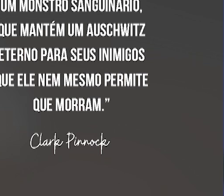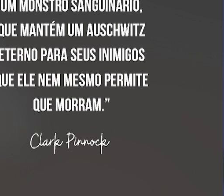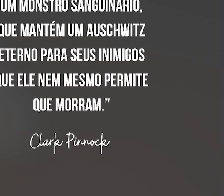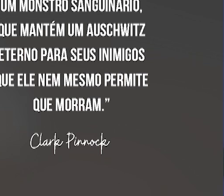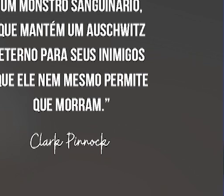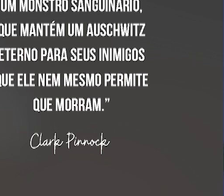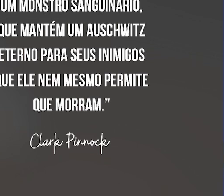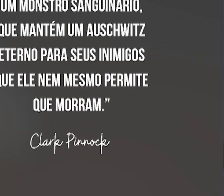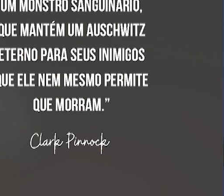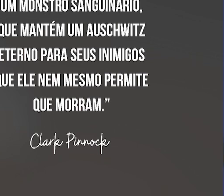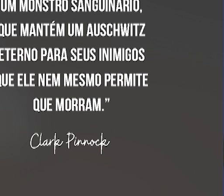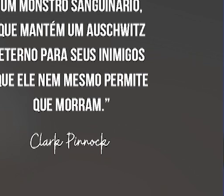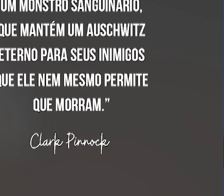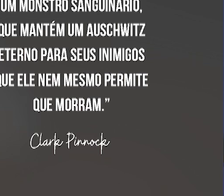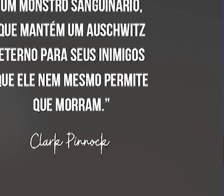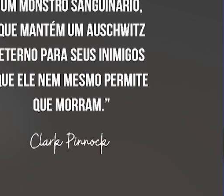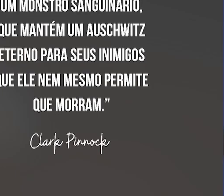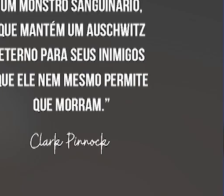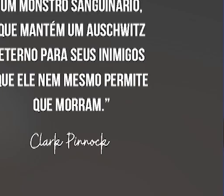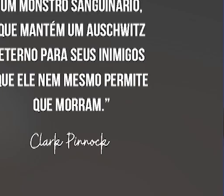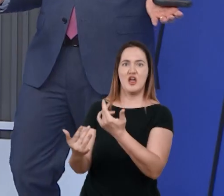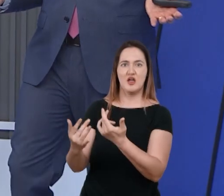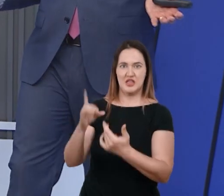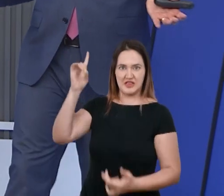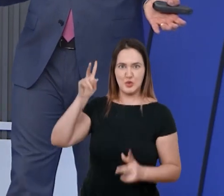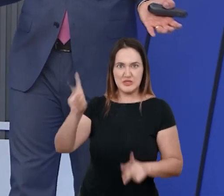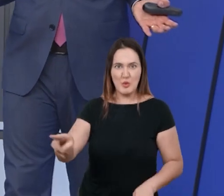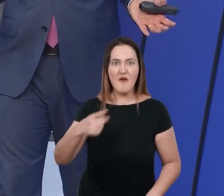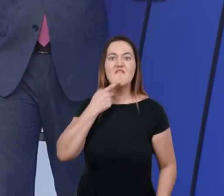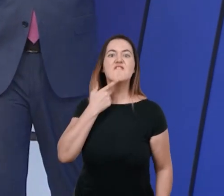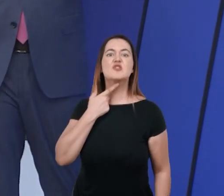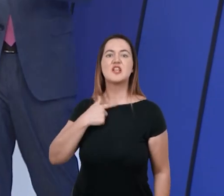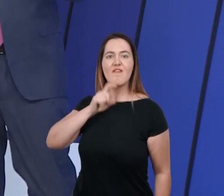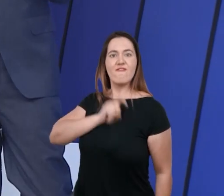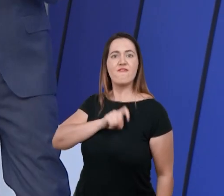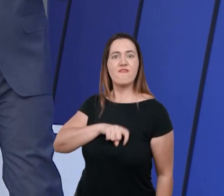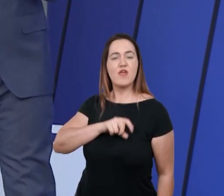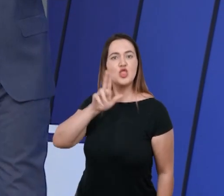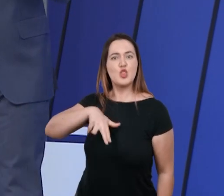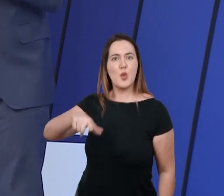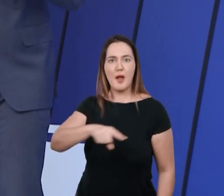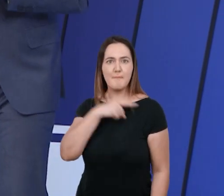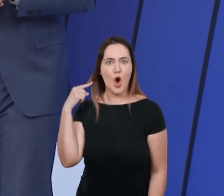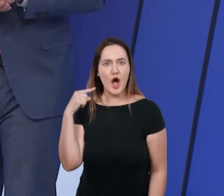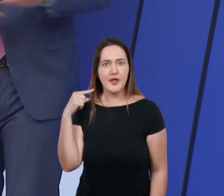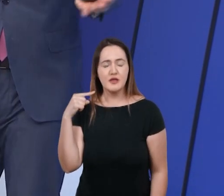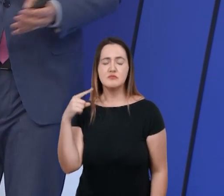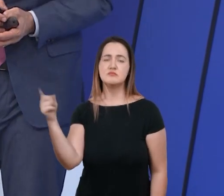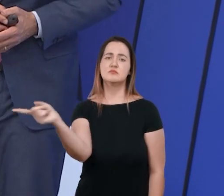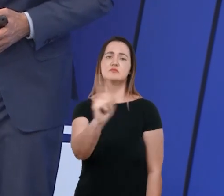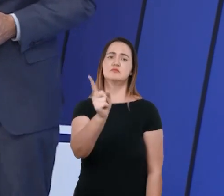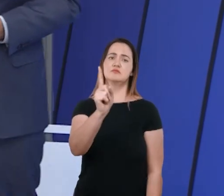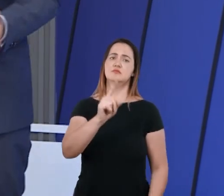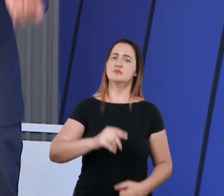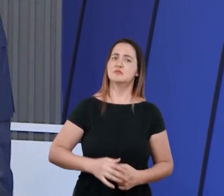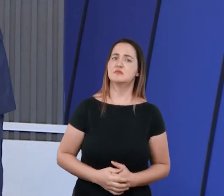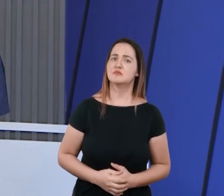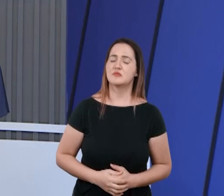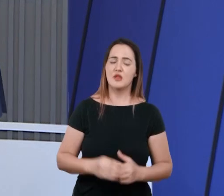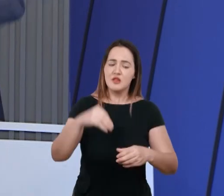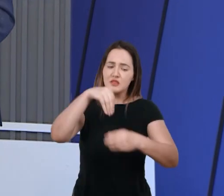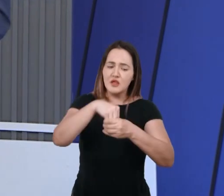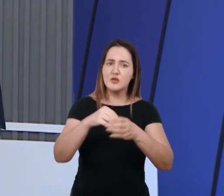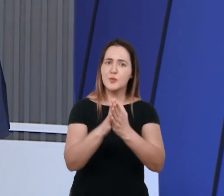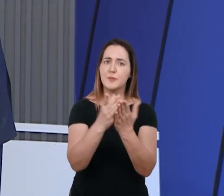que ele nem mesmo permite que morram. Ou seja, vai ficar vivo queimando, queimando, queimando, queimando, e nunca vai morrer. Não